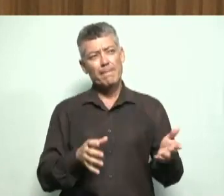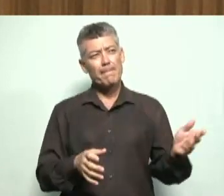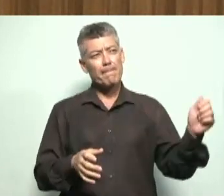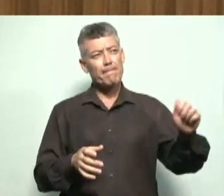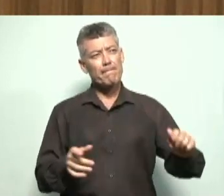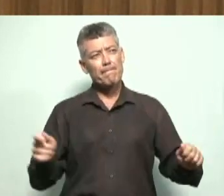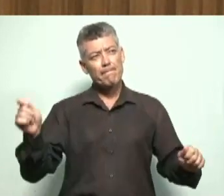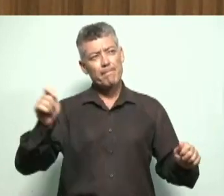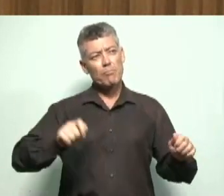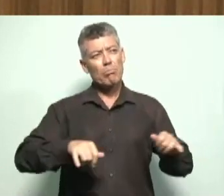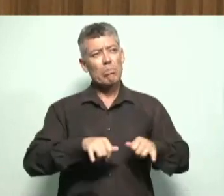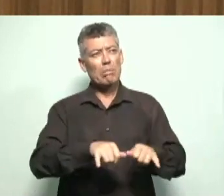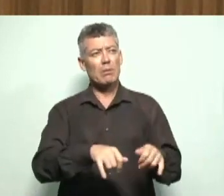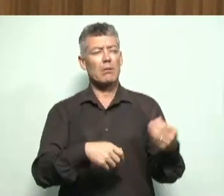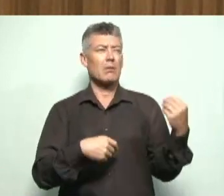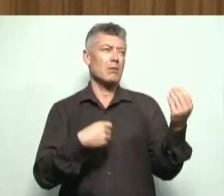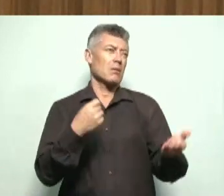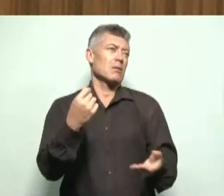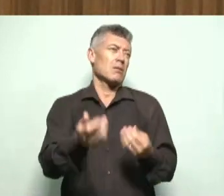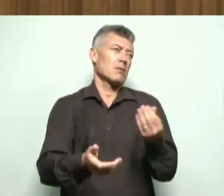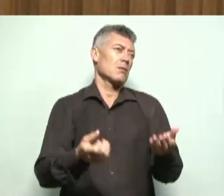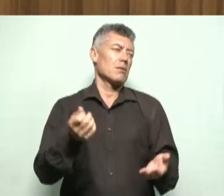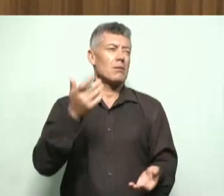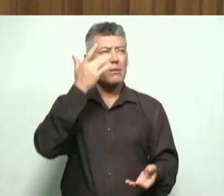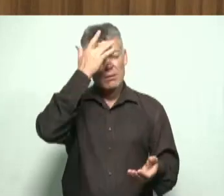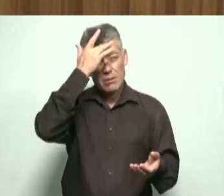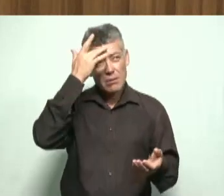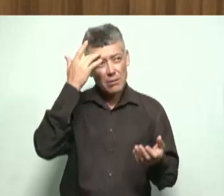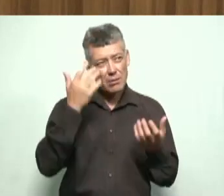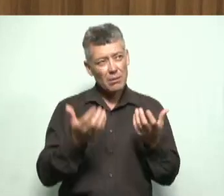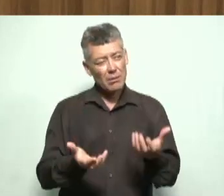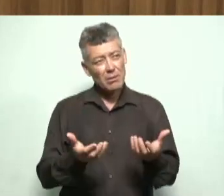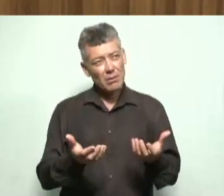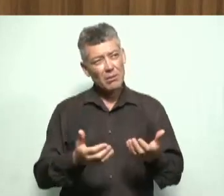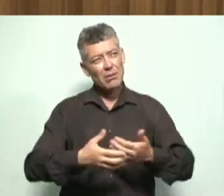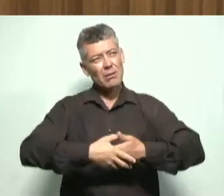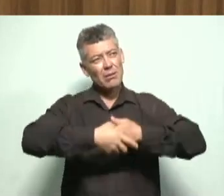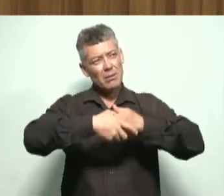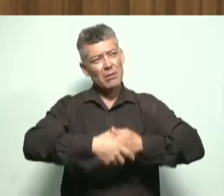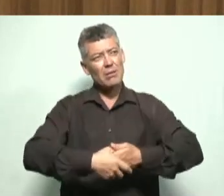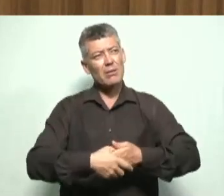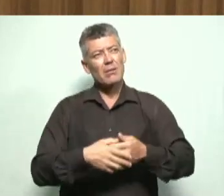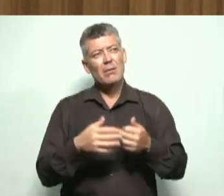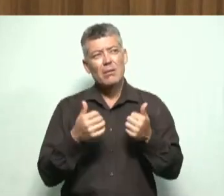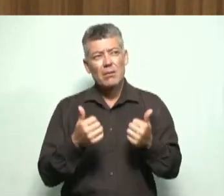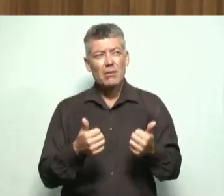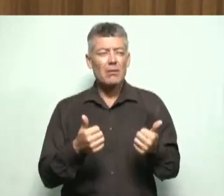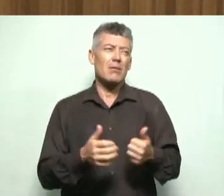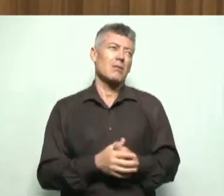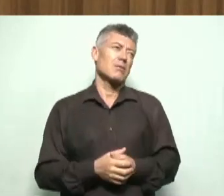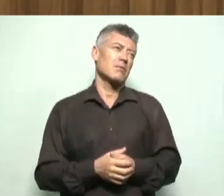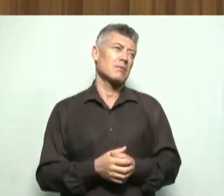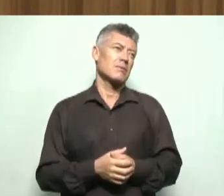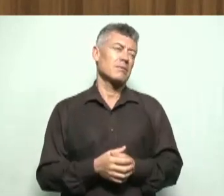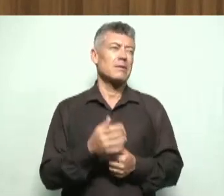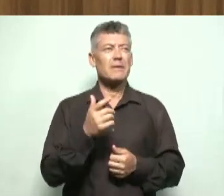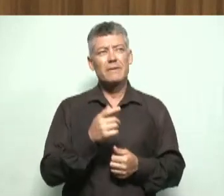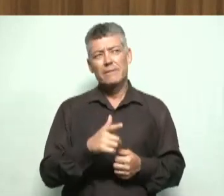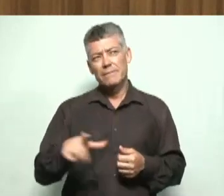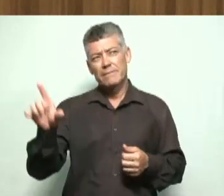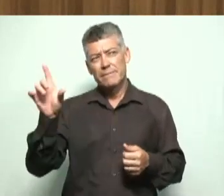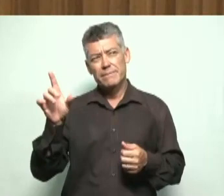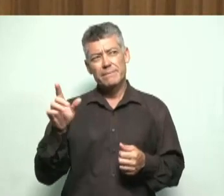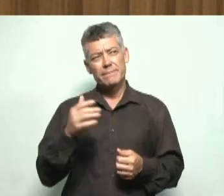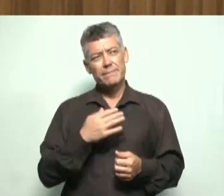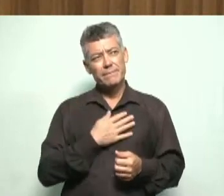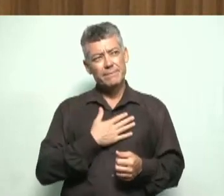de supermercados, ou até mesmo de pessoas físicas que queiram entrar nessa corrente do bem. Então, esse é um outro instrumento que o